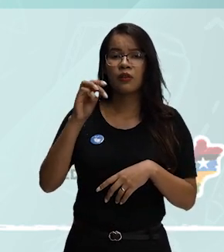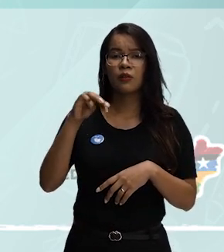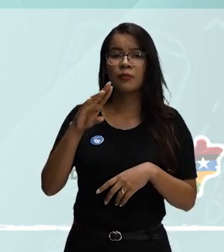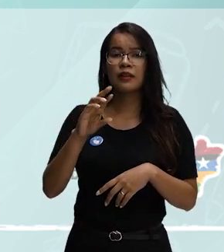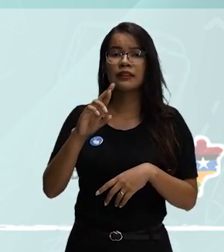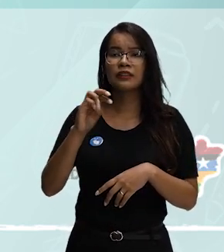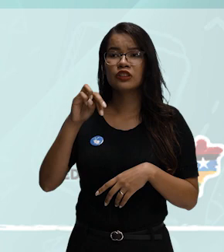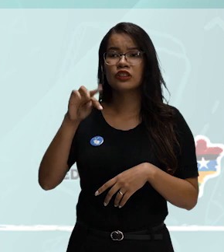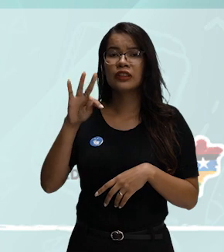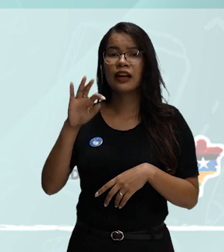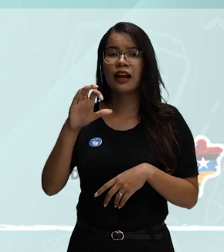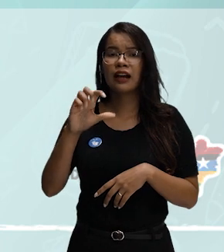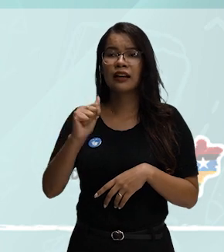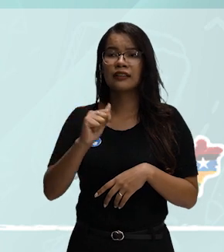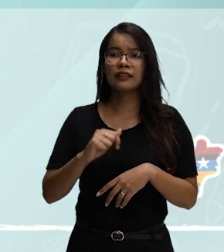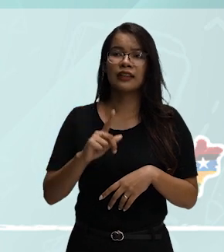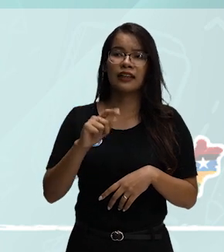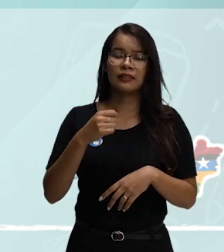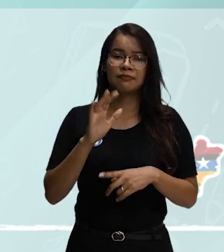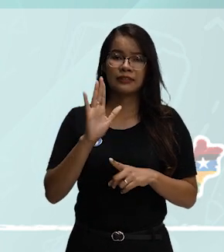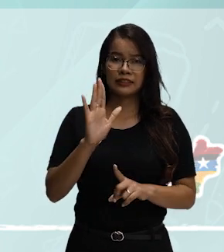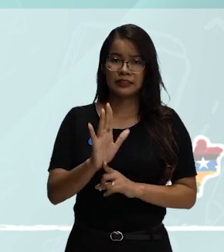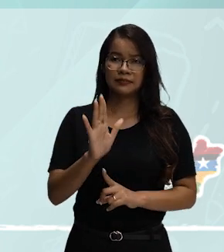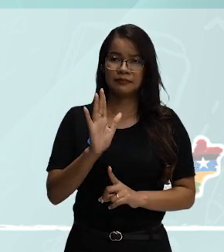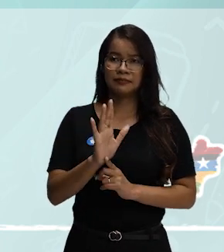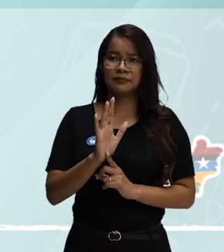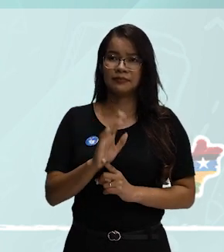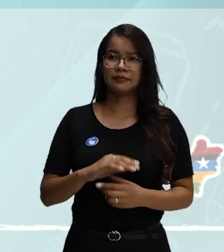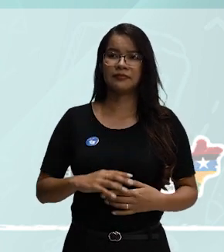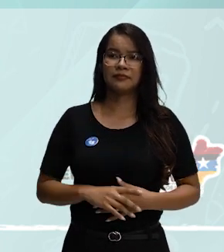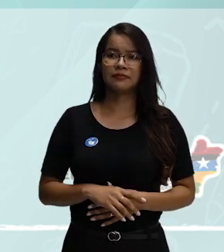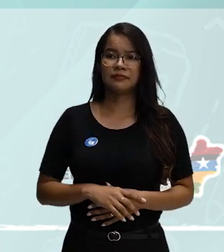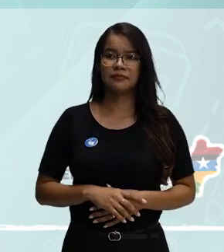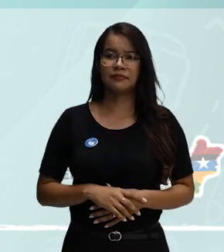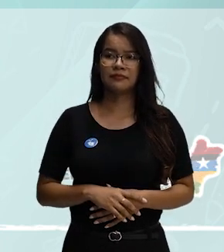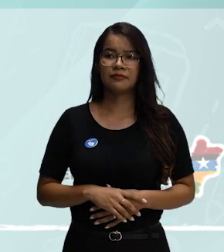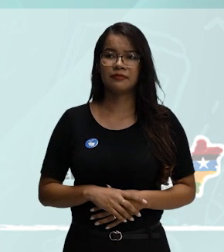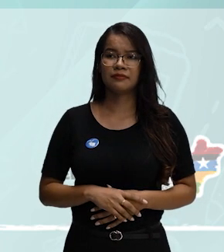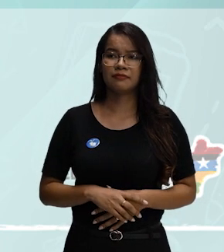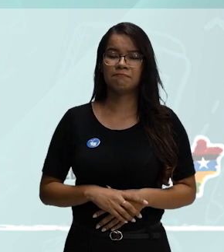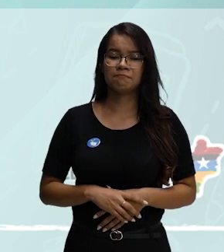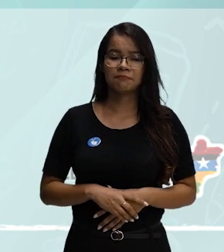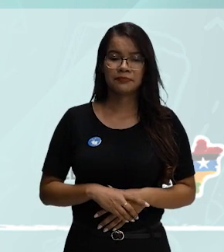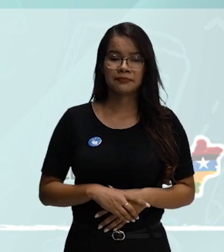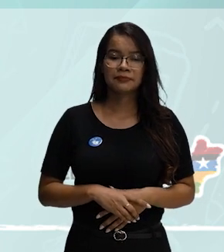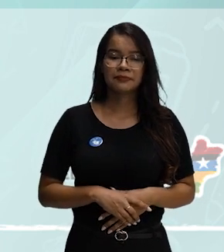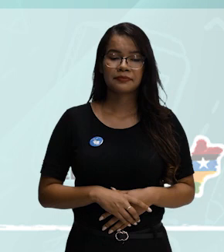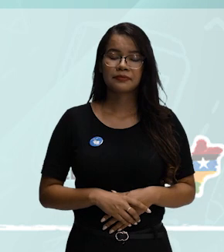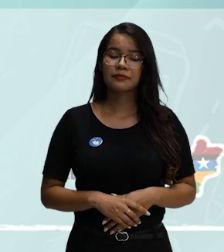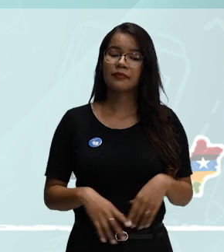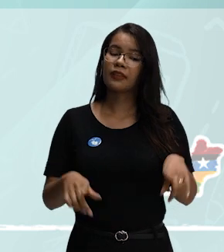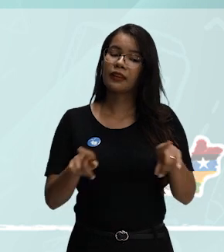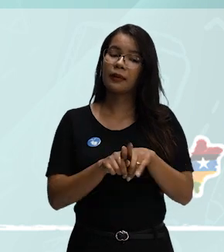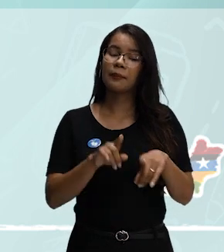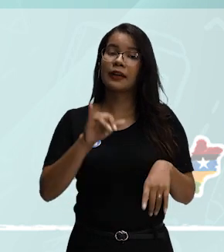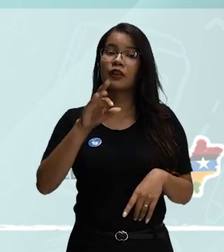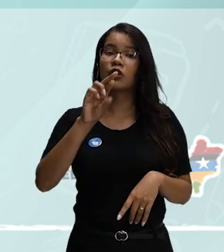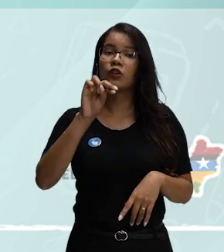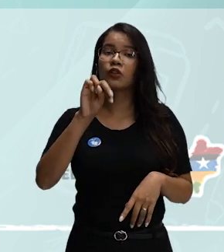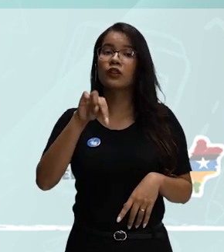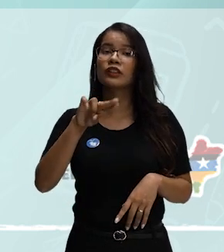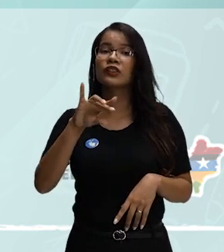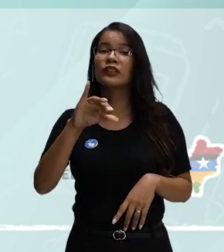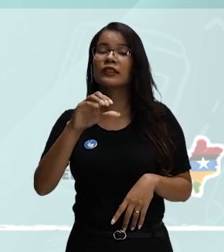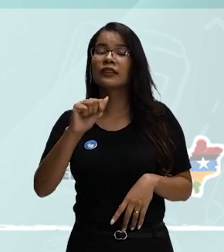assim, aquilo de mau gosto é apresentado, não estou dizendo que a segunda geração é de mau gosto, por favor. Ironia